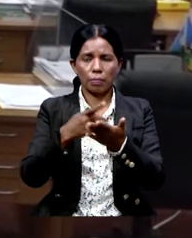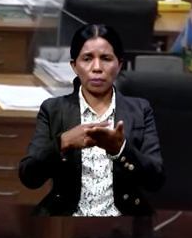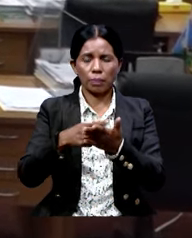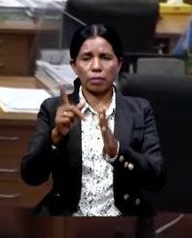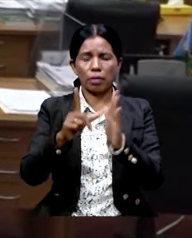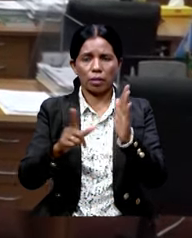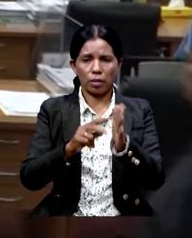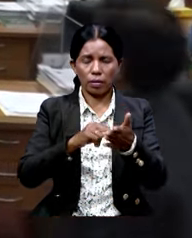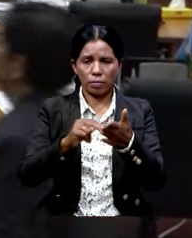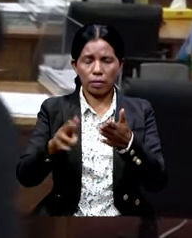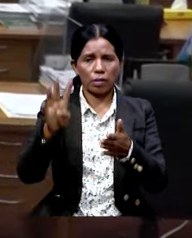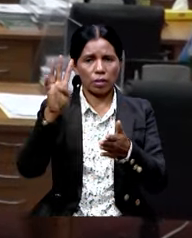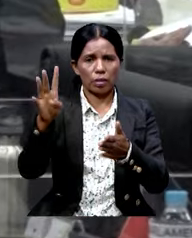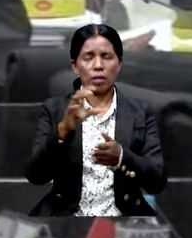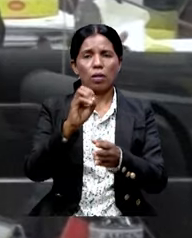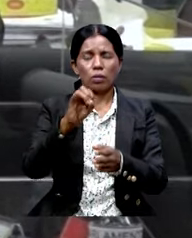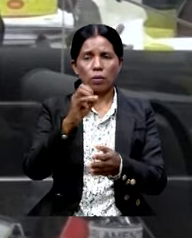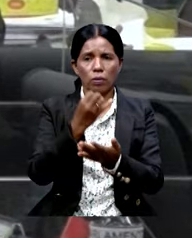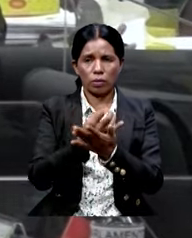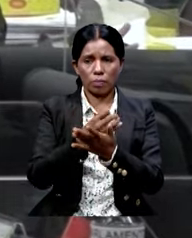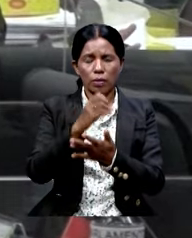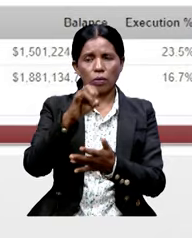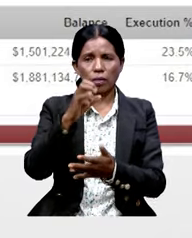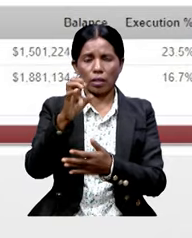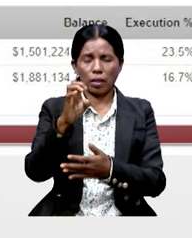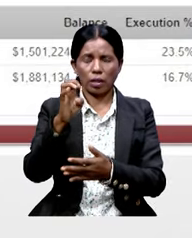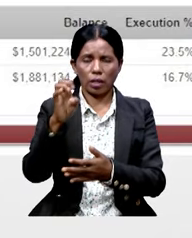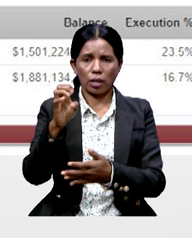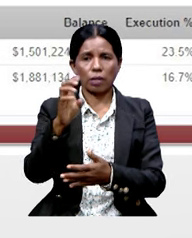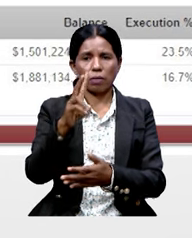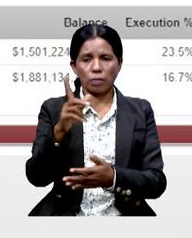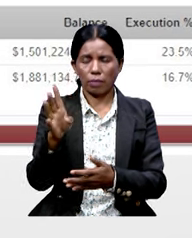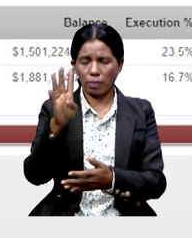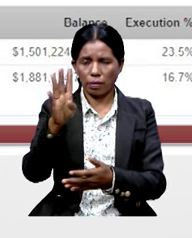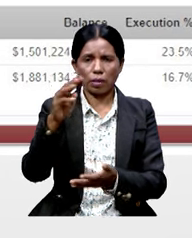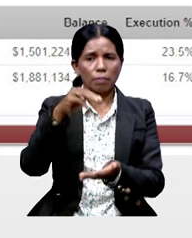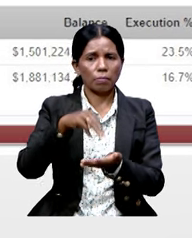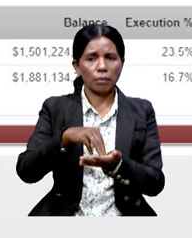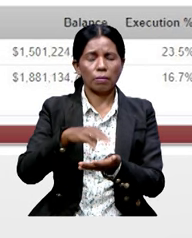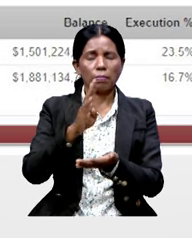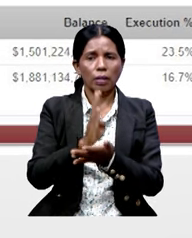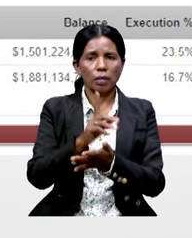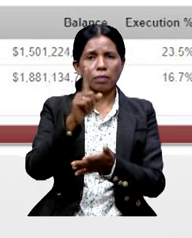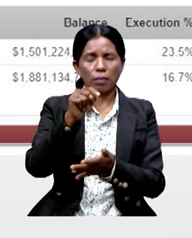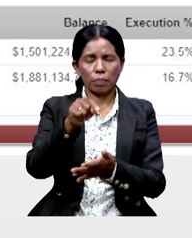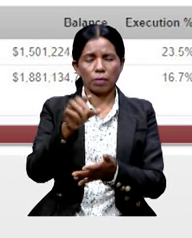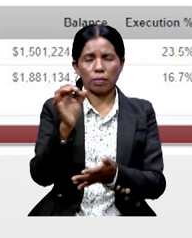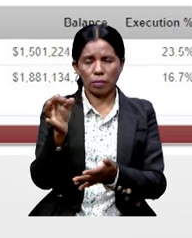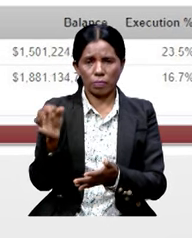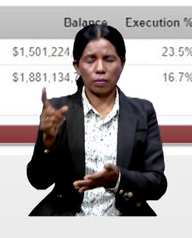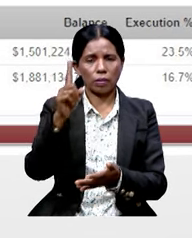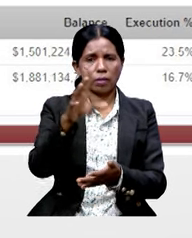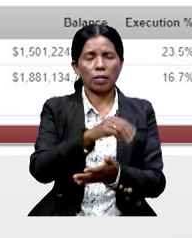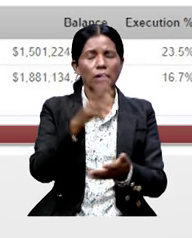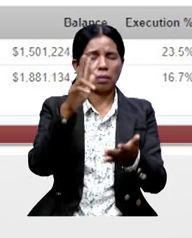Primeira, Orçamento Geral Estado tinang riuroron resinghat, ho montante bilion ida pontu sianul resin lima, ia final global ho voto a favor